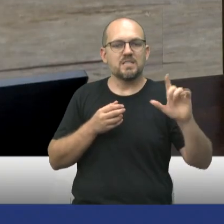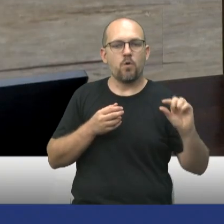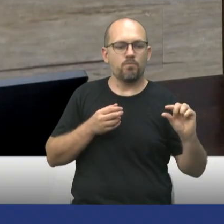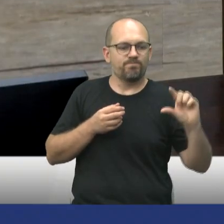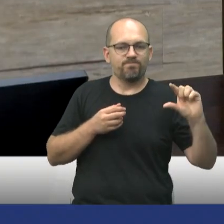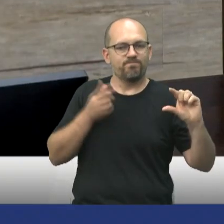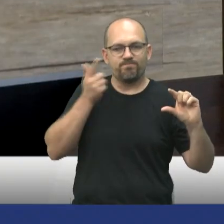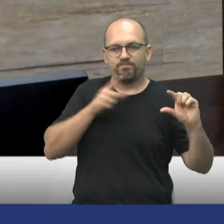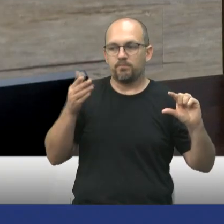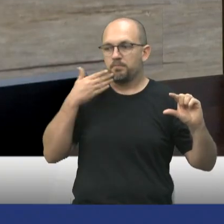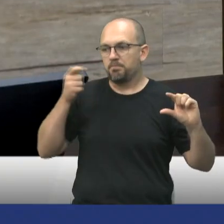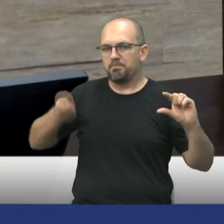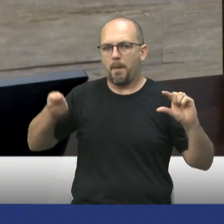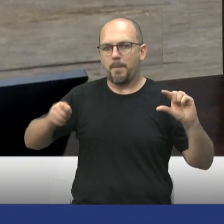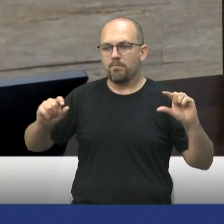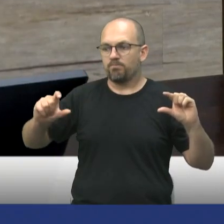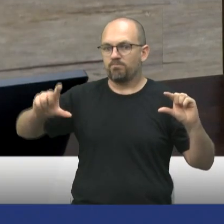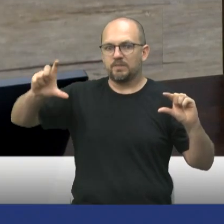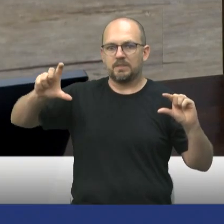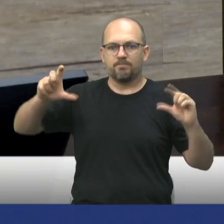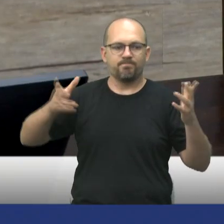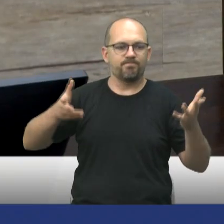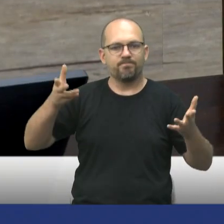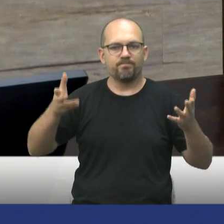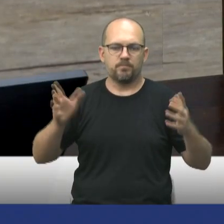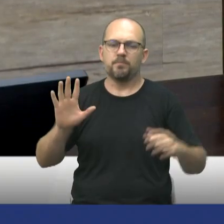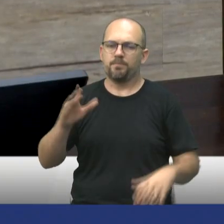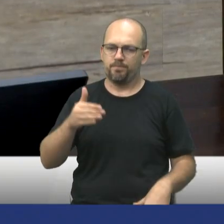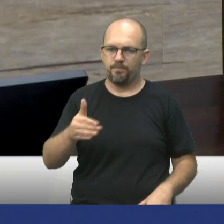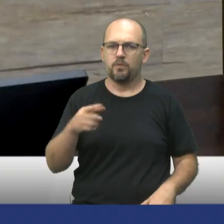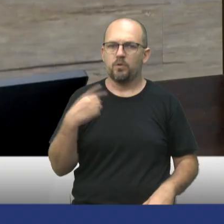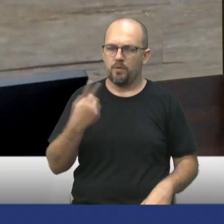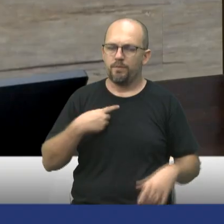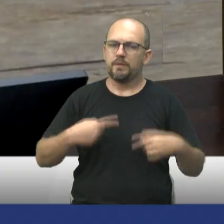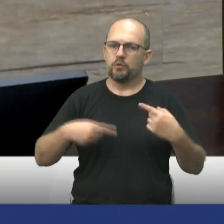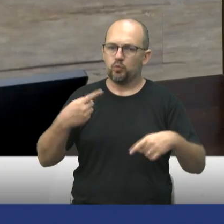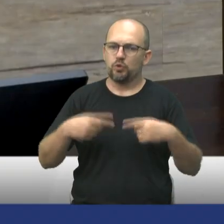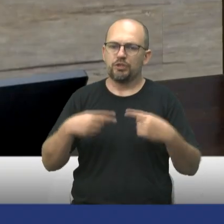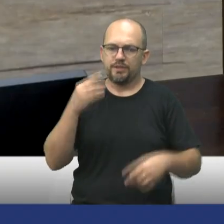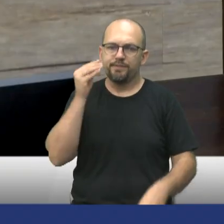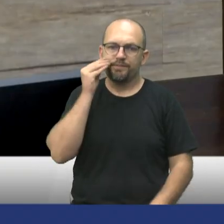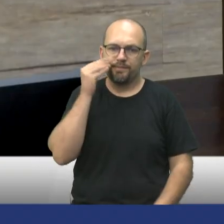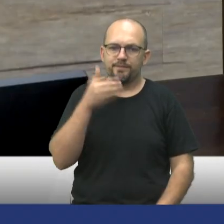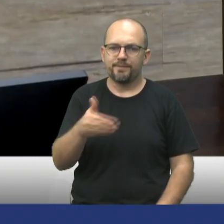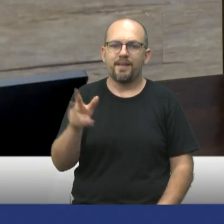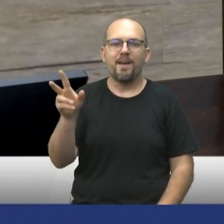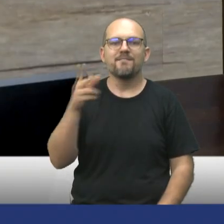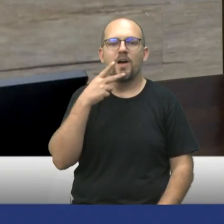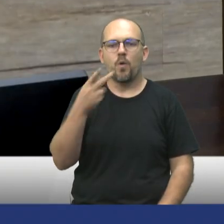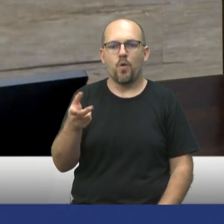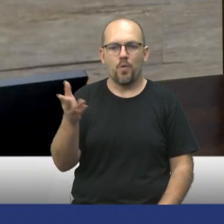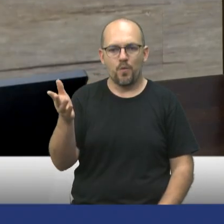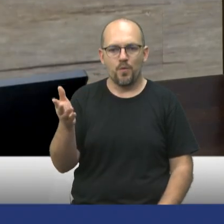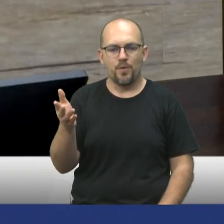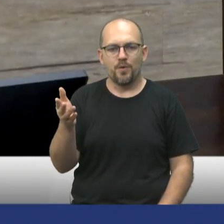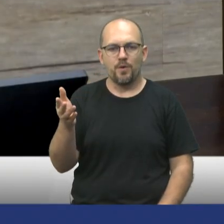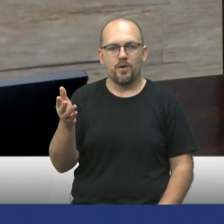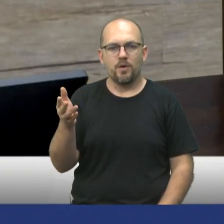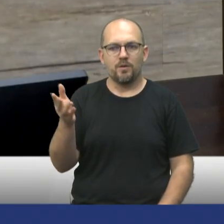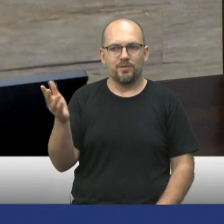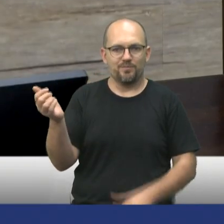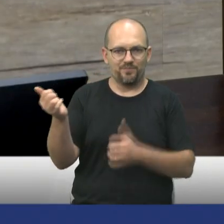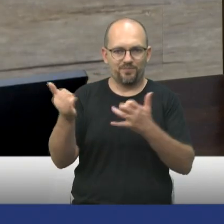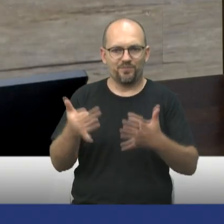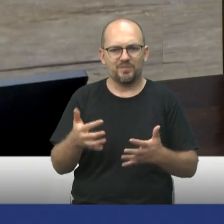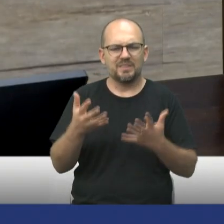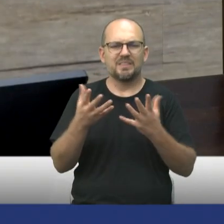suprir. Mas nós vamos estar discutindo, tentando fazer, né? Às vezes, como acabou de citar aí e foi explanado,